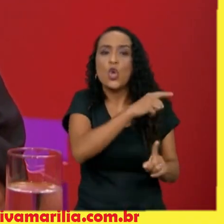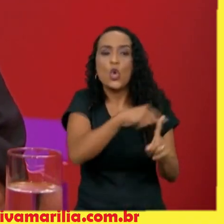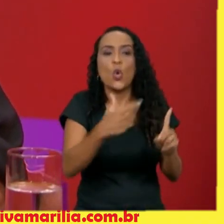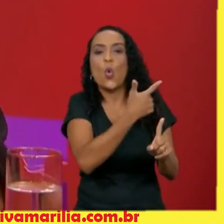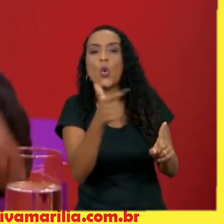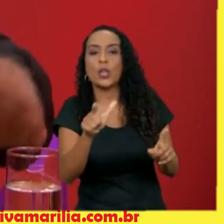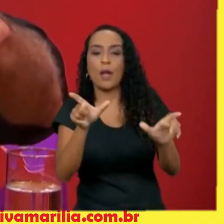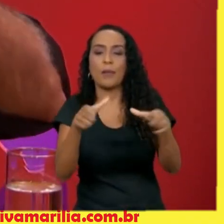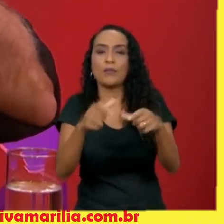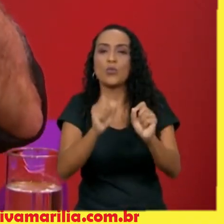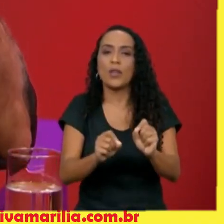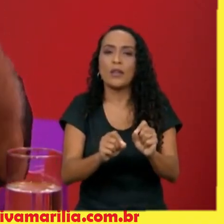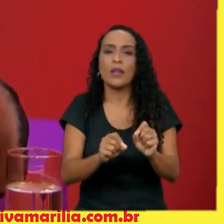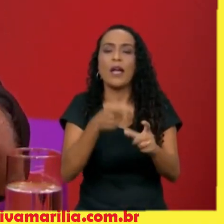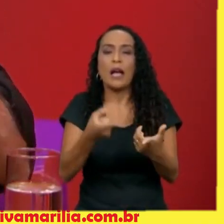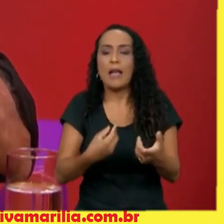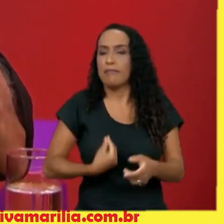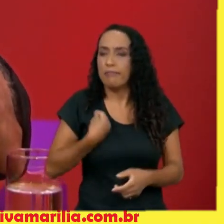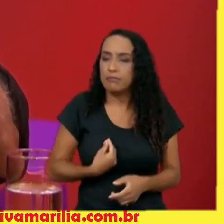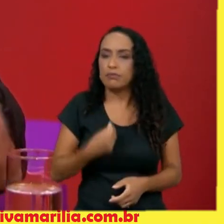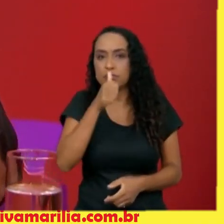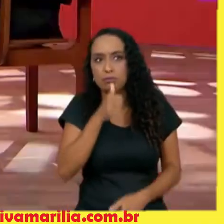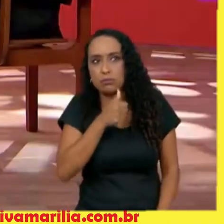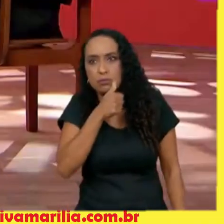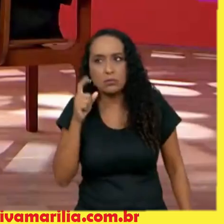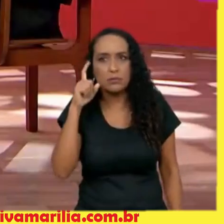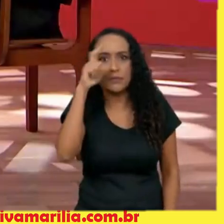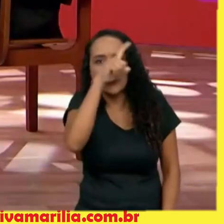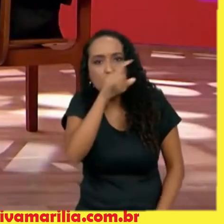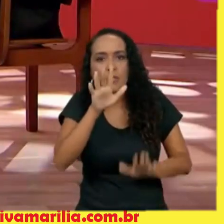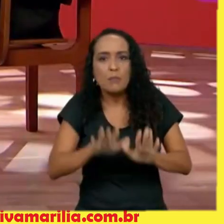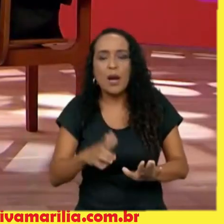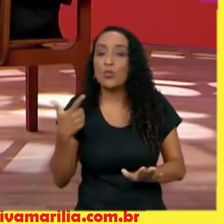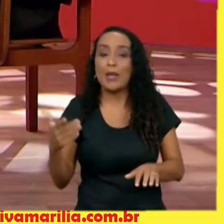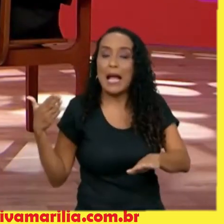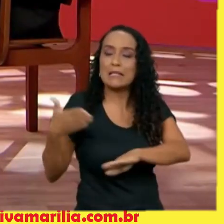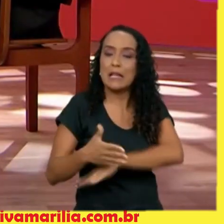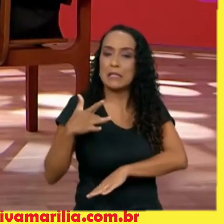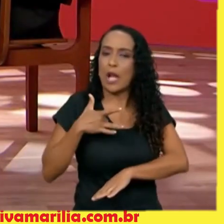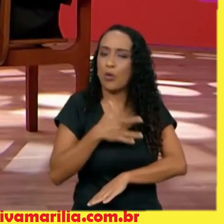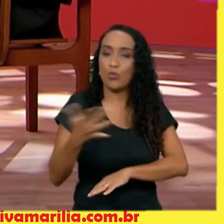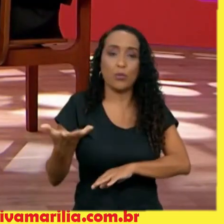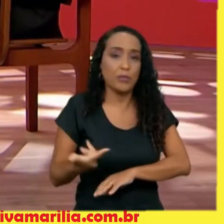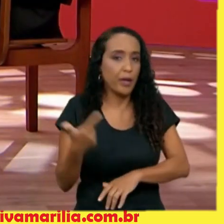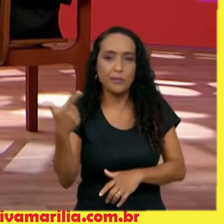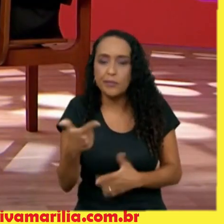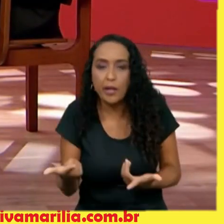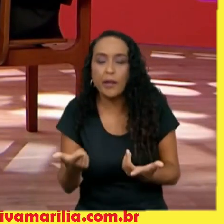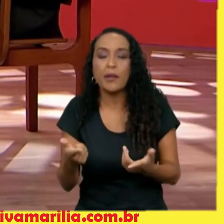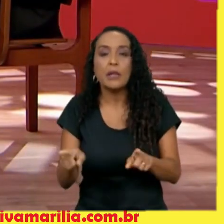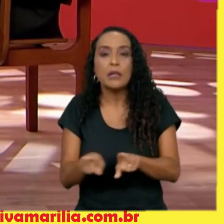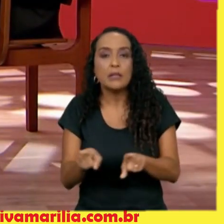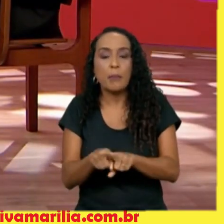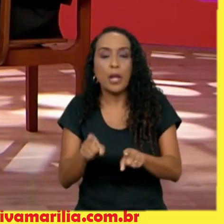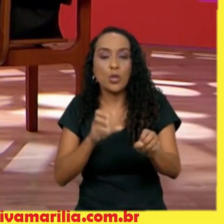metade que sobrevive com muita dificuldade, mas não tem acesso à saúde de qualidade, não tem acesso